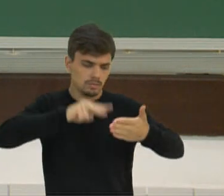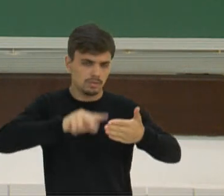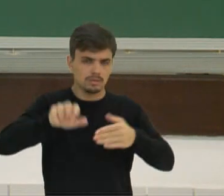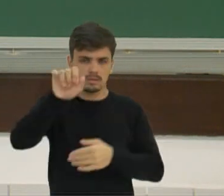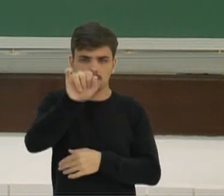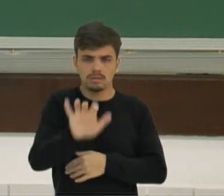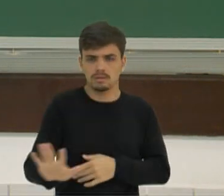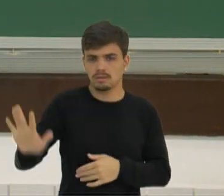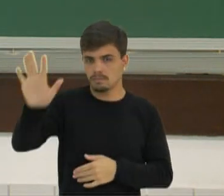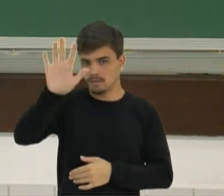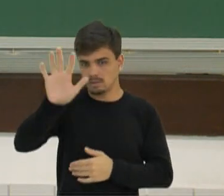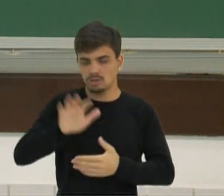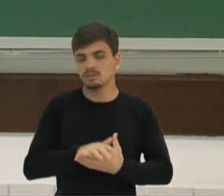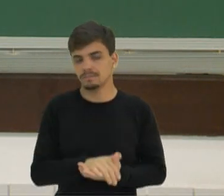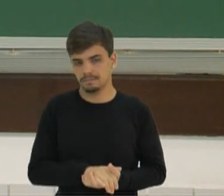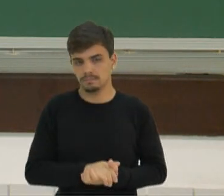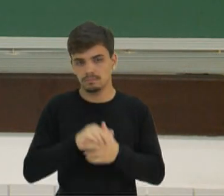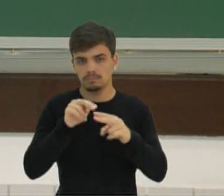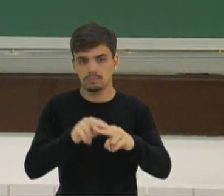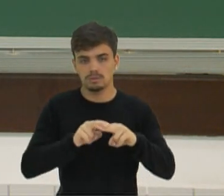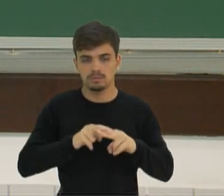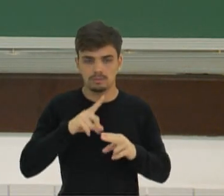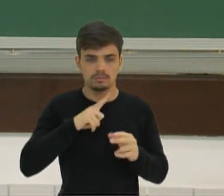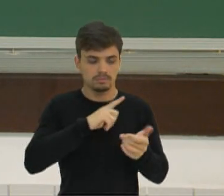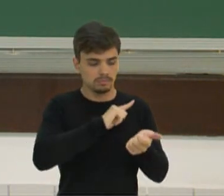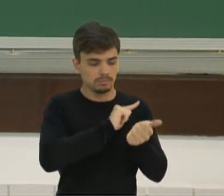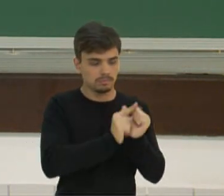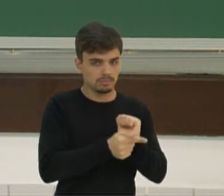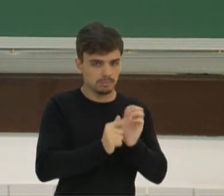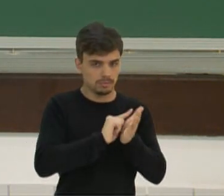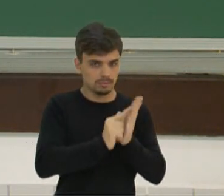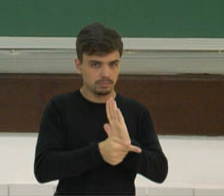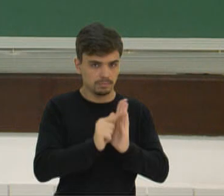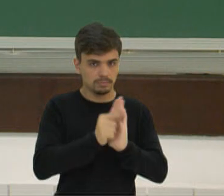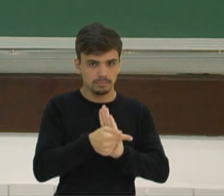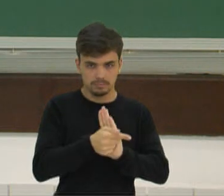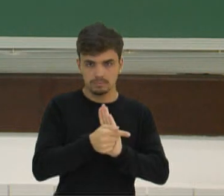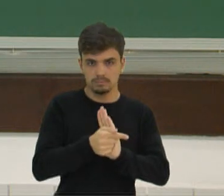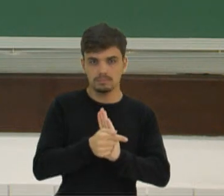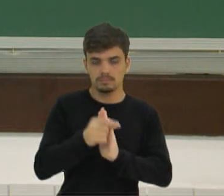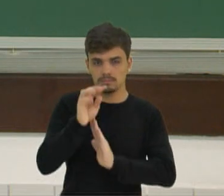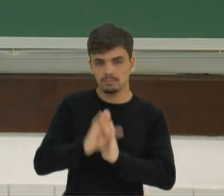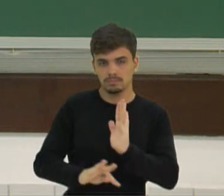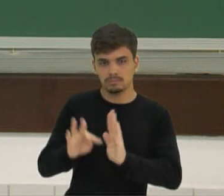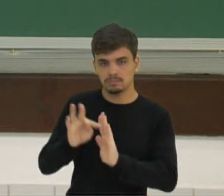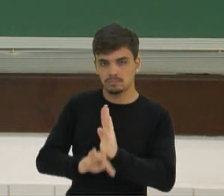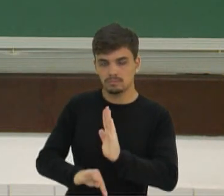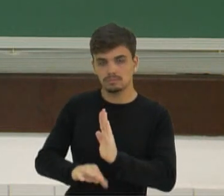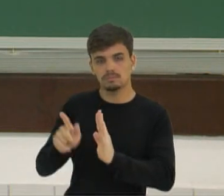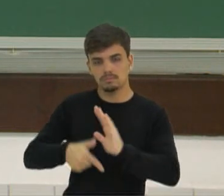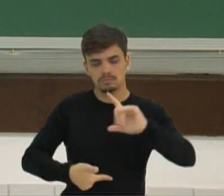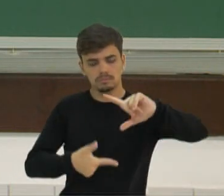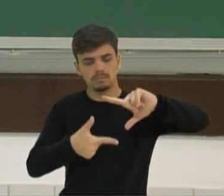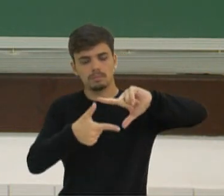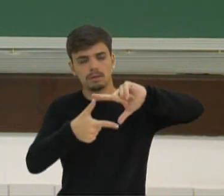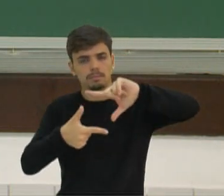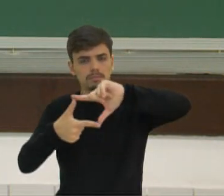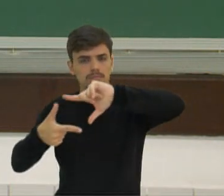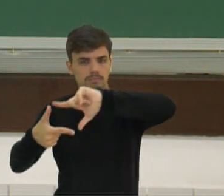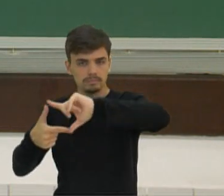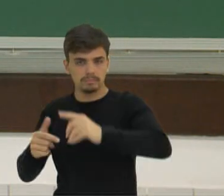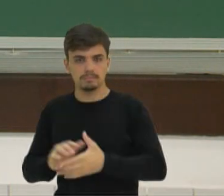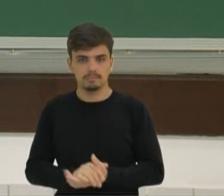imagens. Portanto, veremos o gênero textual. Veremos o gênero textual. Historieta são as histórias em